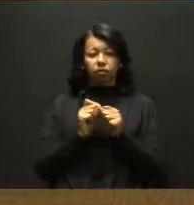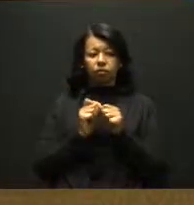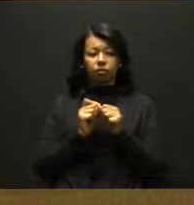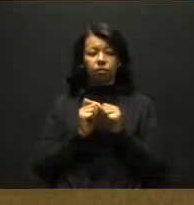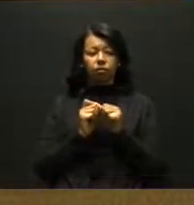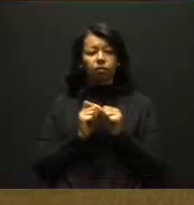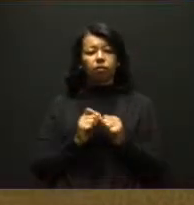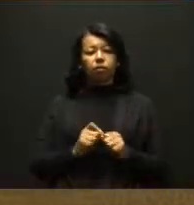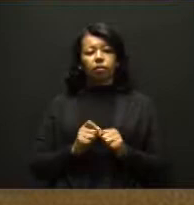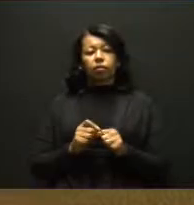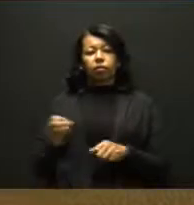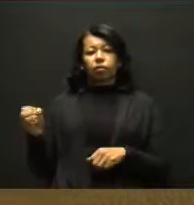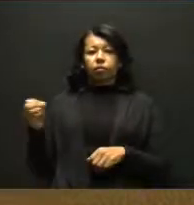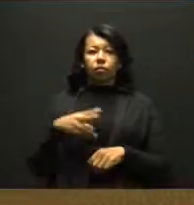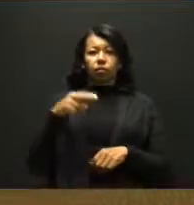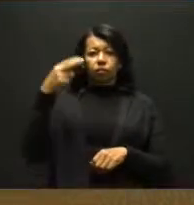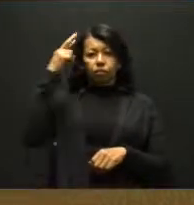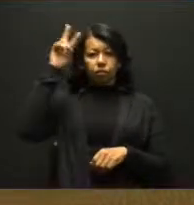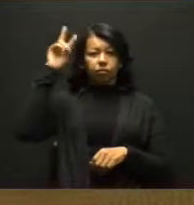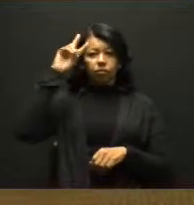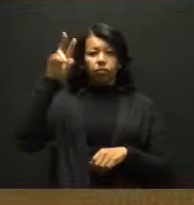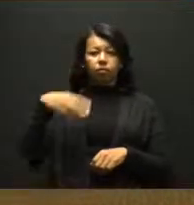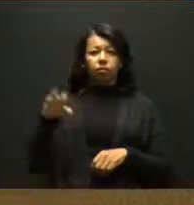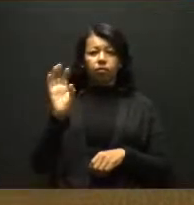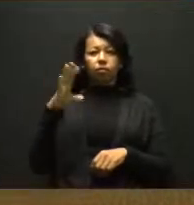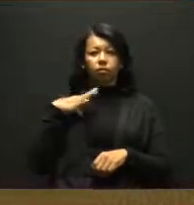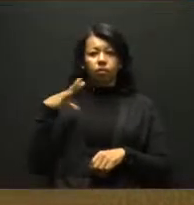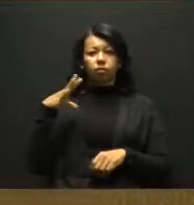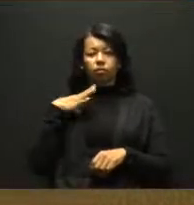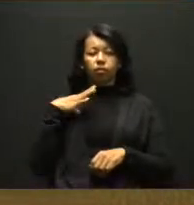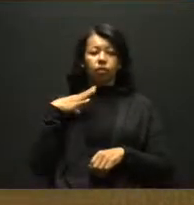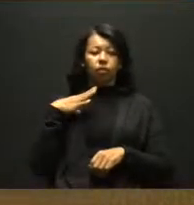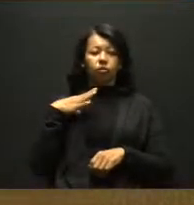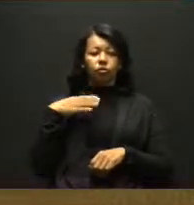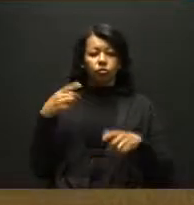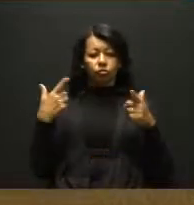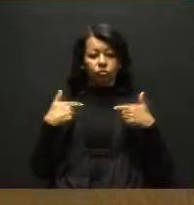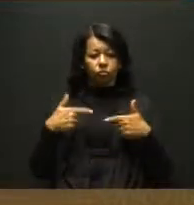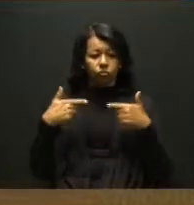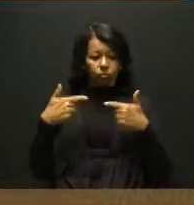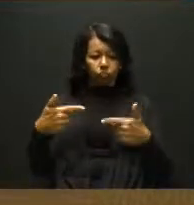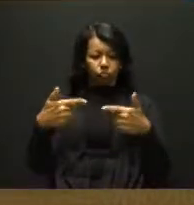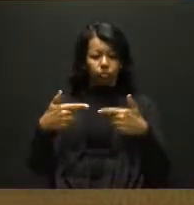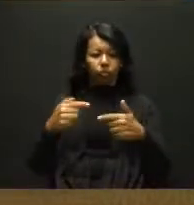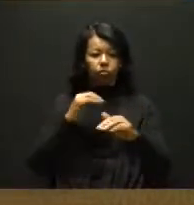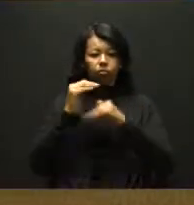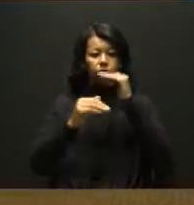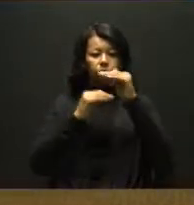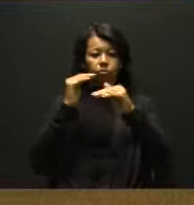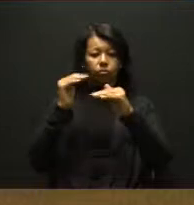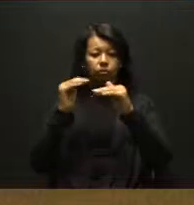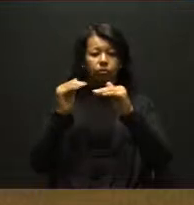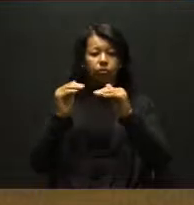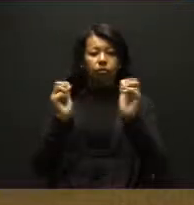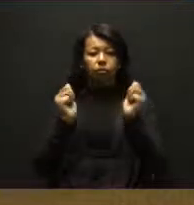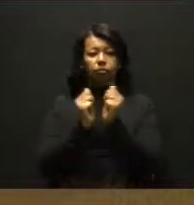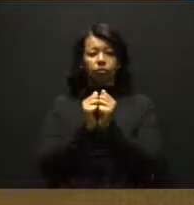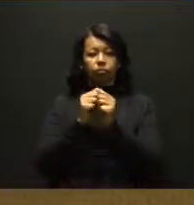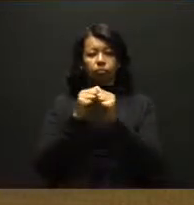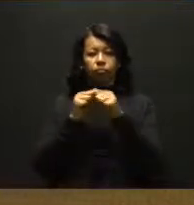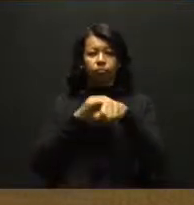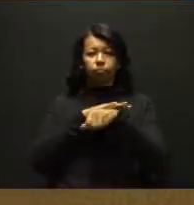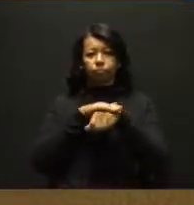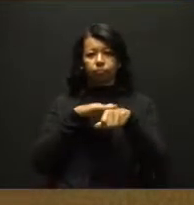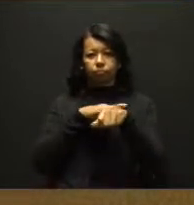uma nova história na cidade de luta é construída com guerra mas com o diálogo e